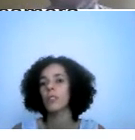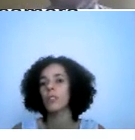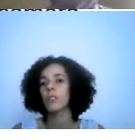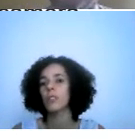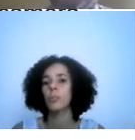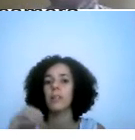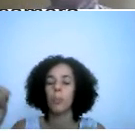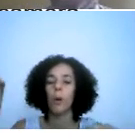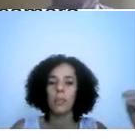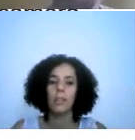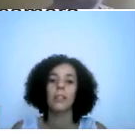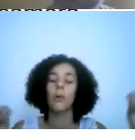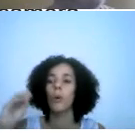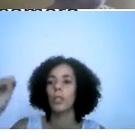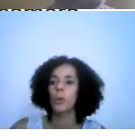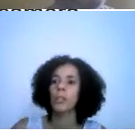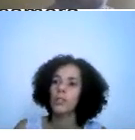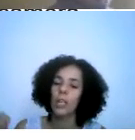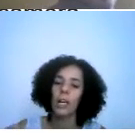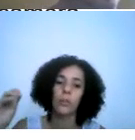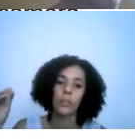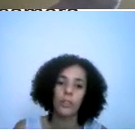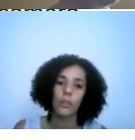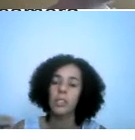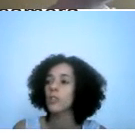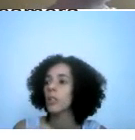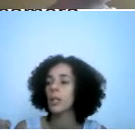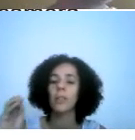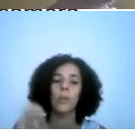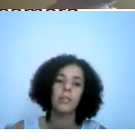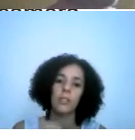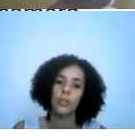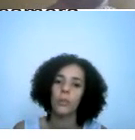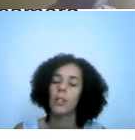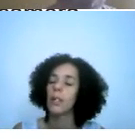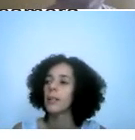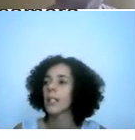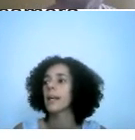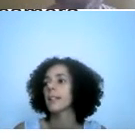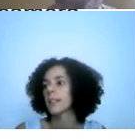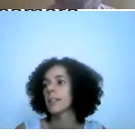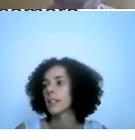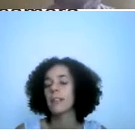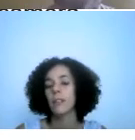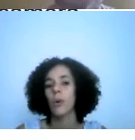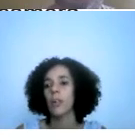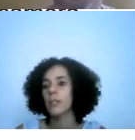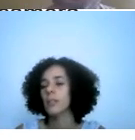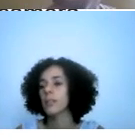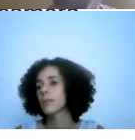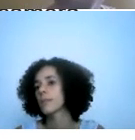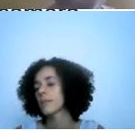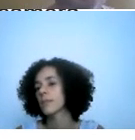essas espécies podem ocorrer em outros estados, em outras regiões, e a gente não ter o registro, né, dessa